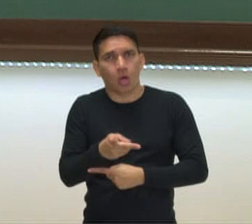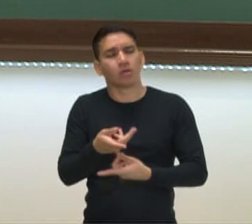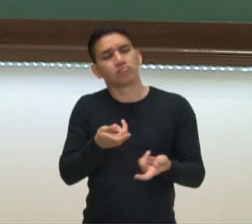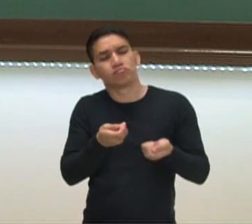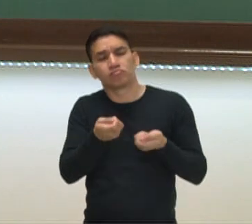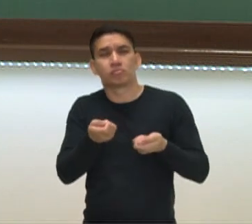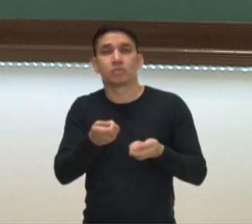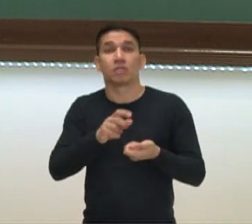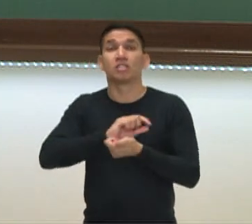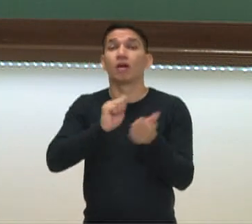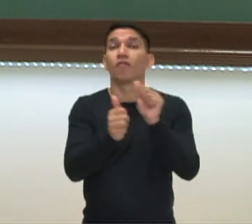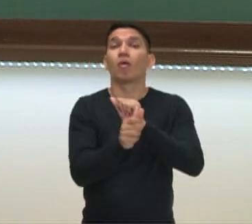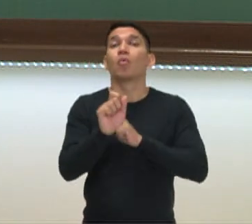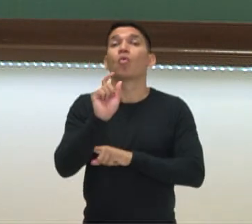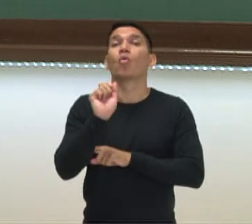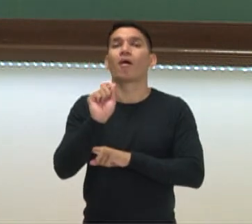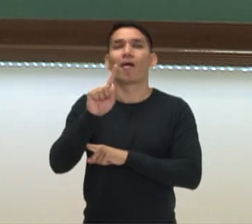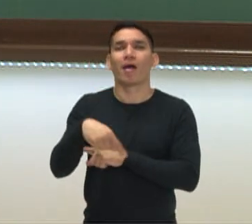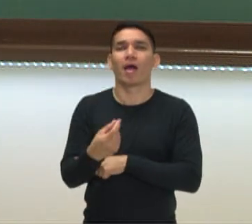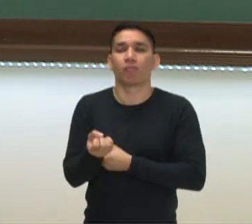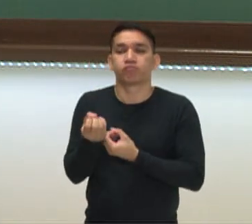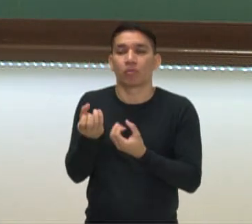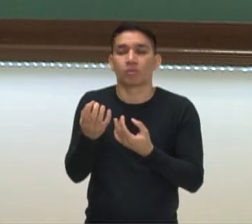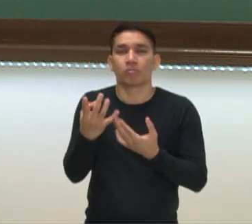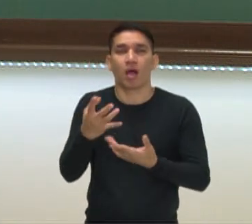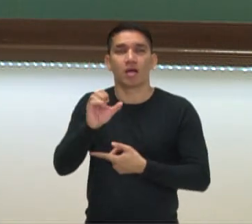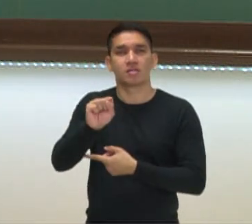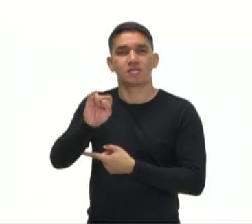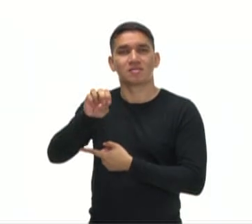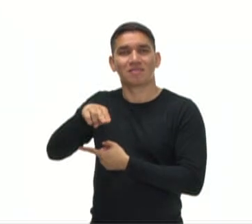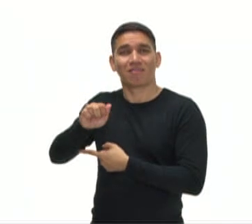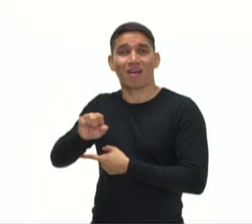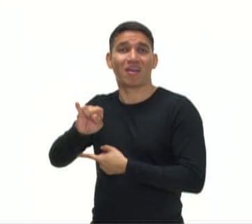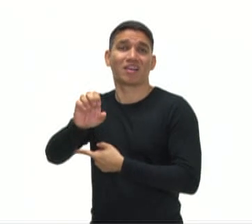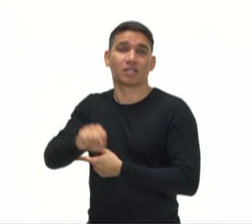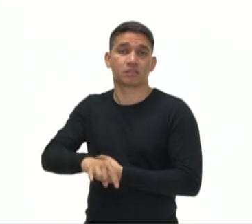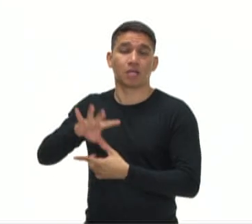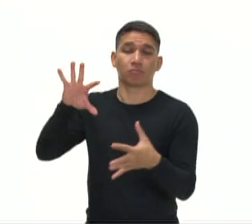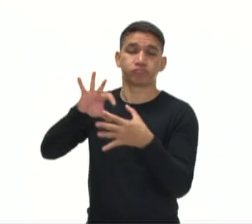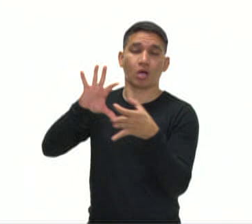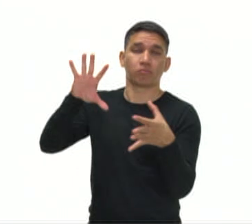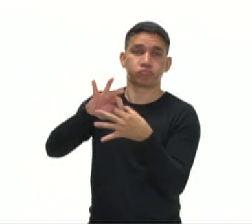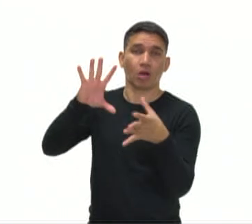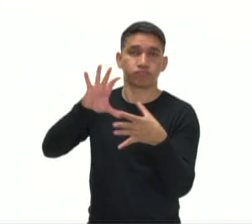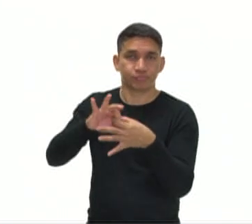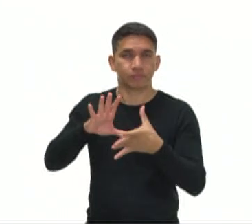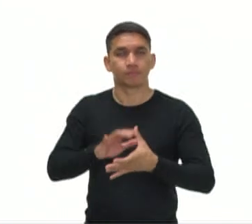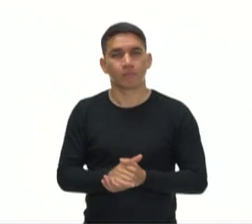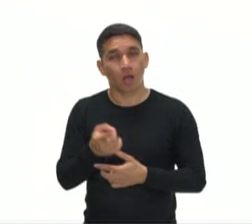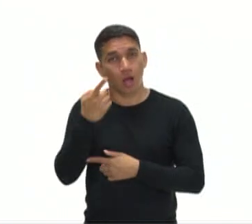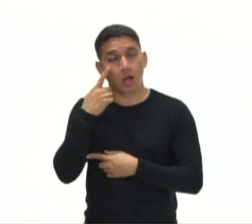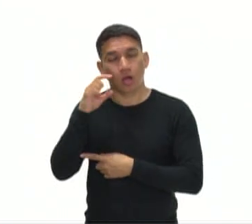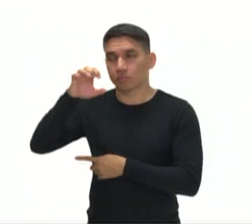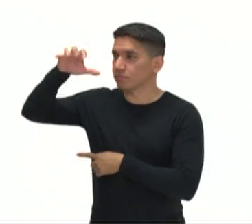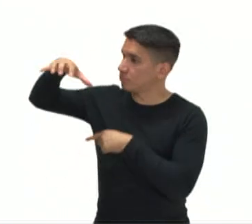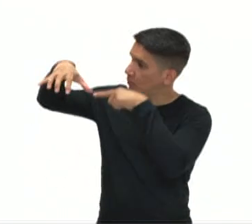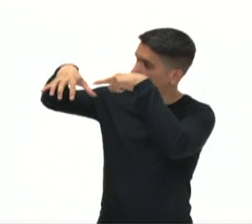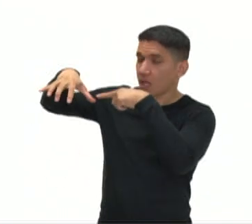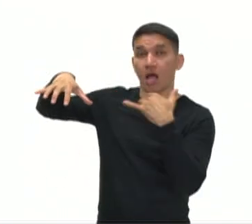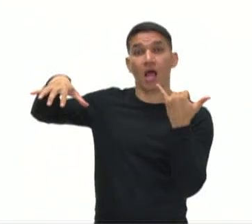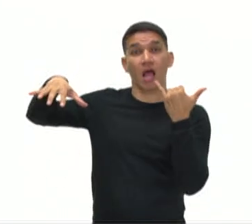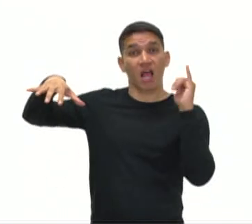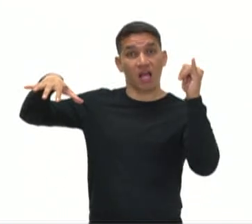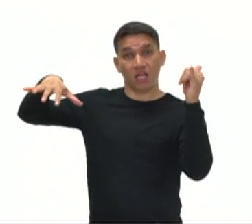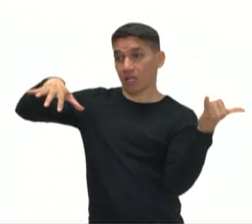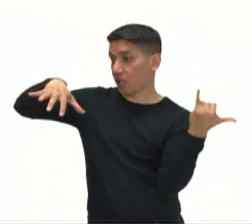vira sinais. Ok, então veja que o chuveiro ele faz o quê? Ele pega a água, pega a energia elétrica,